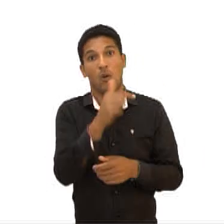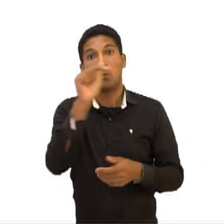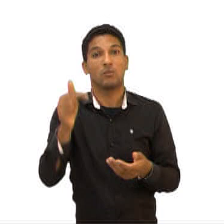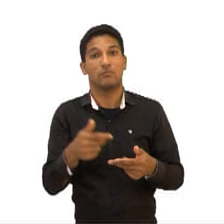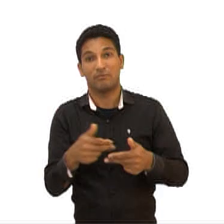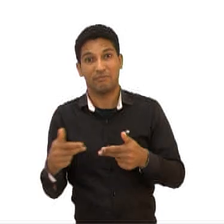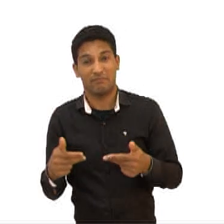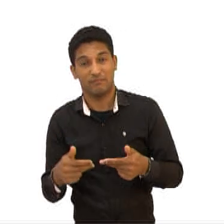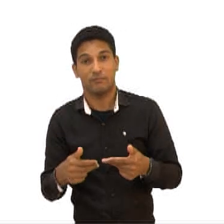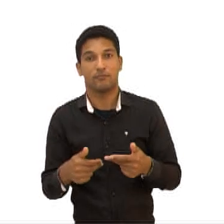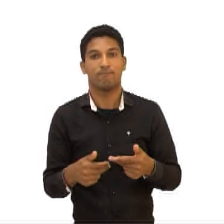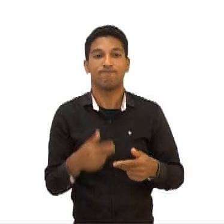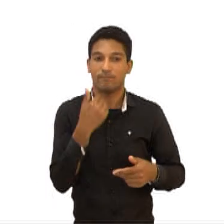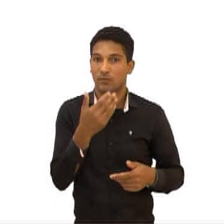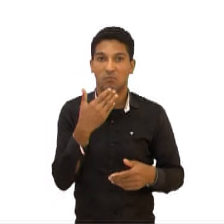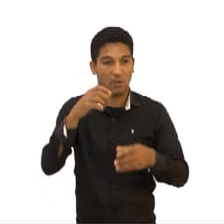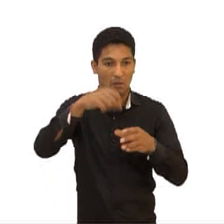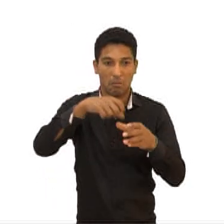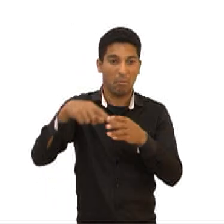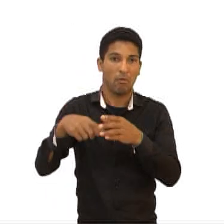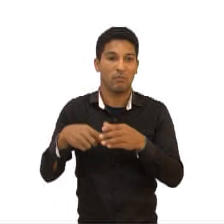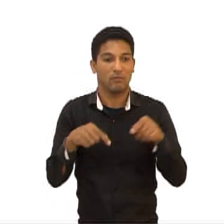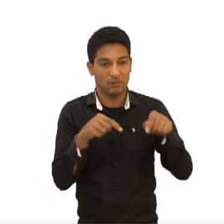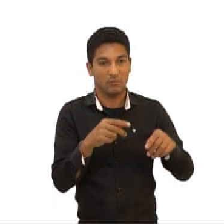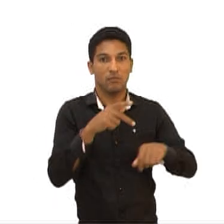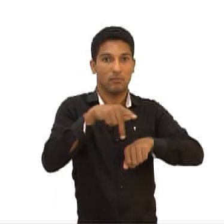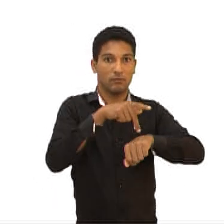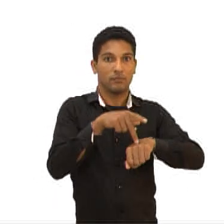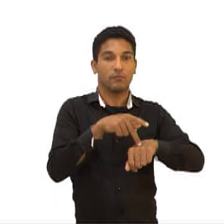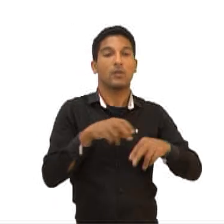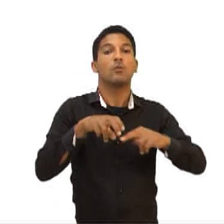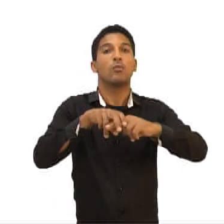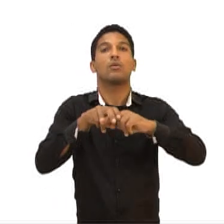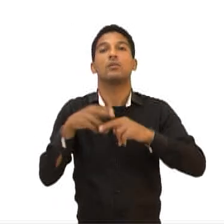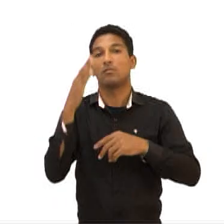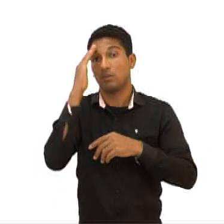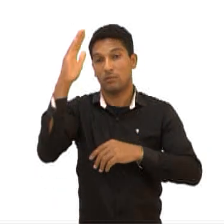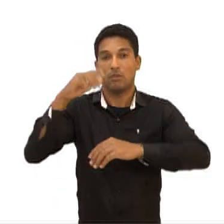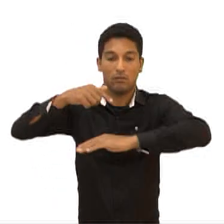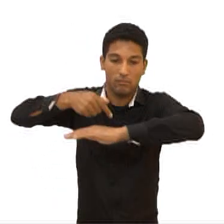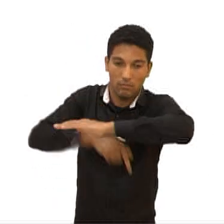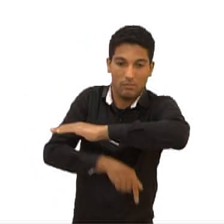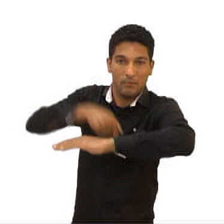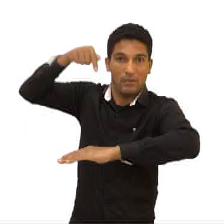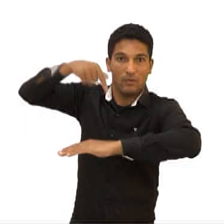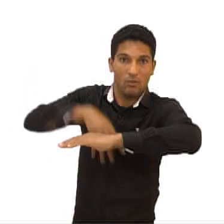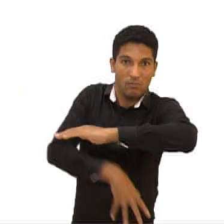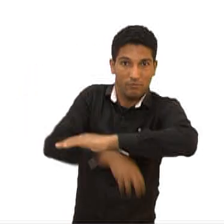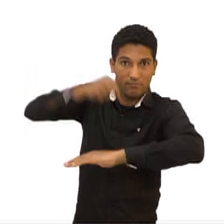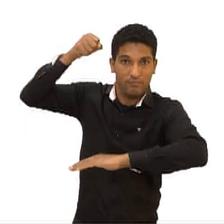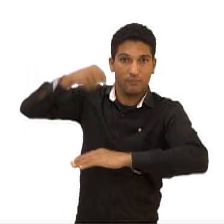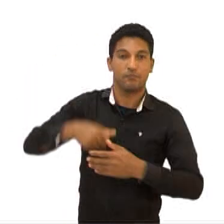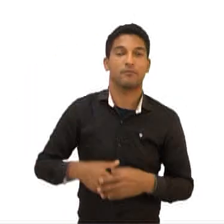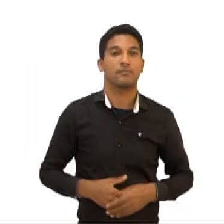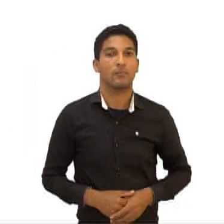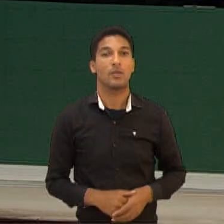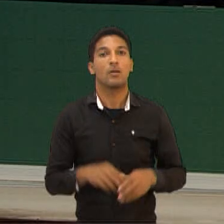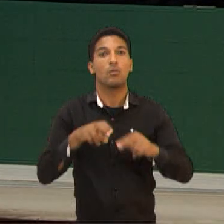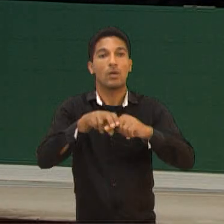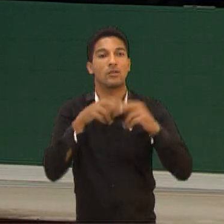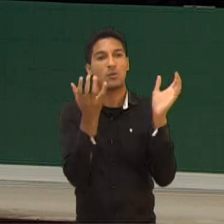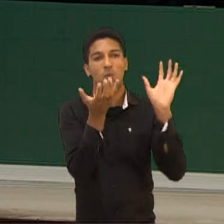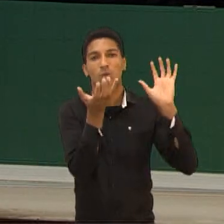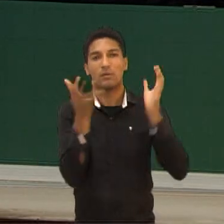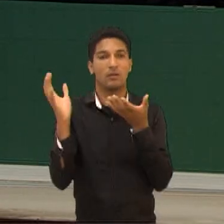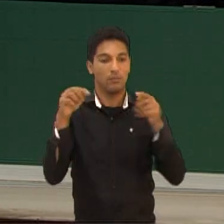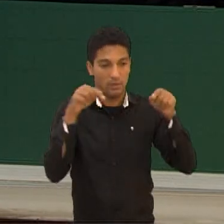desenvolvem renda e economia através do petróleo. É o principal produto econômico porque as condições naturais da região